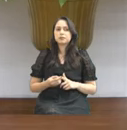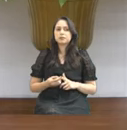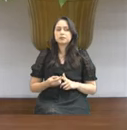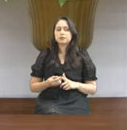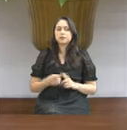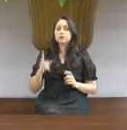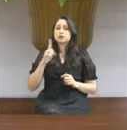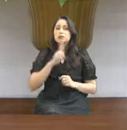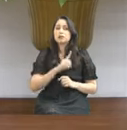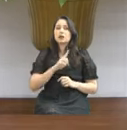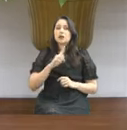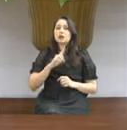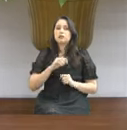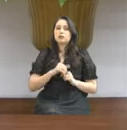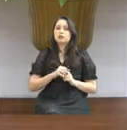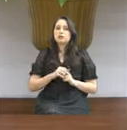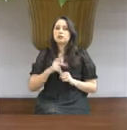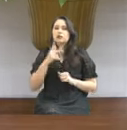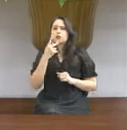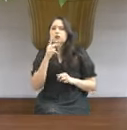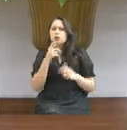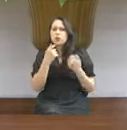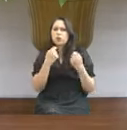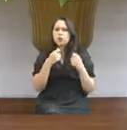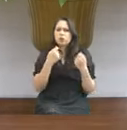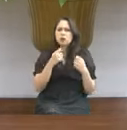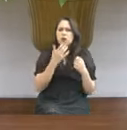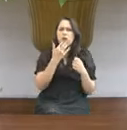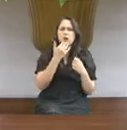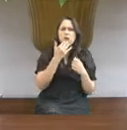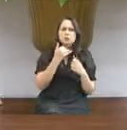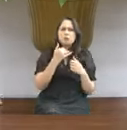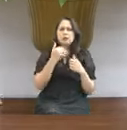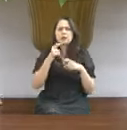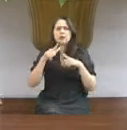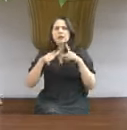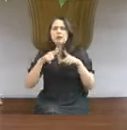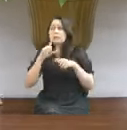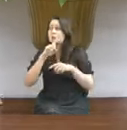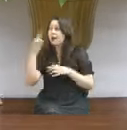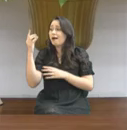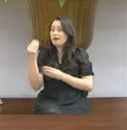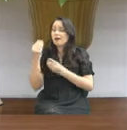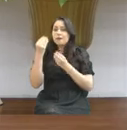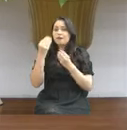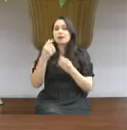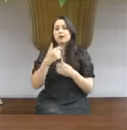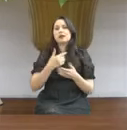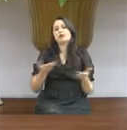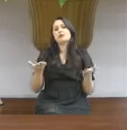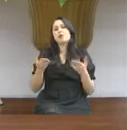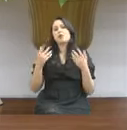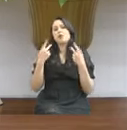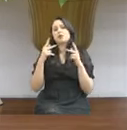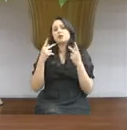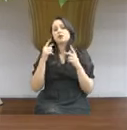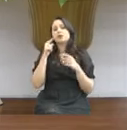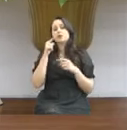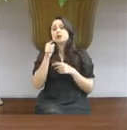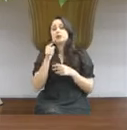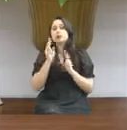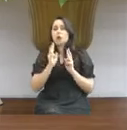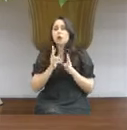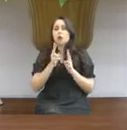vai suprir a tua necessidade. Eu vou dizer, eu vou profetizar aqui. Você que não se vendeu,